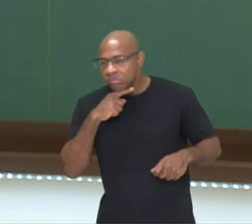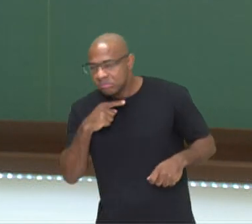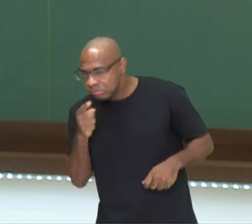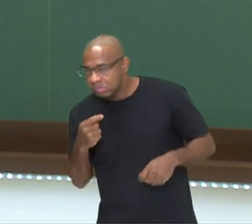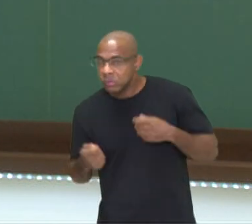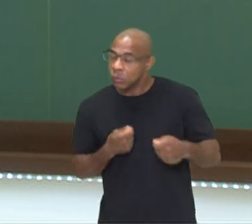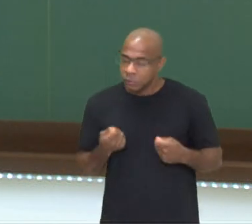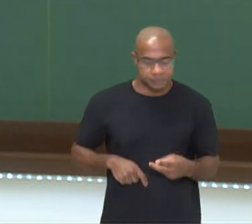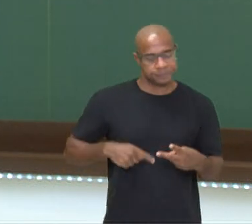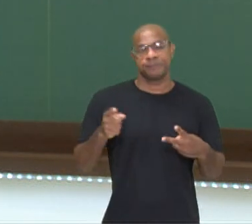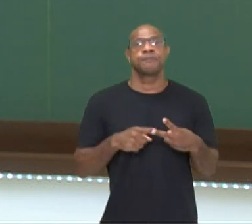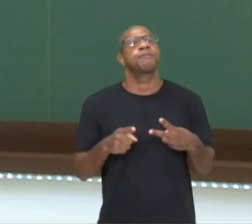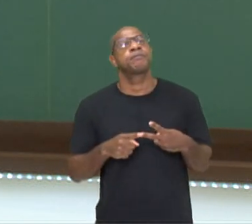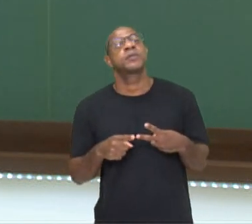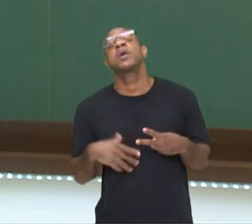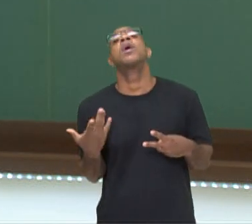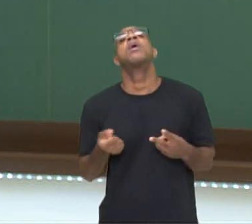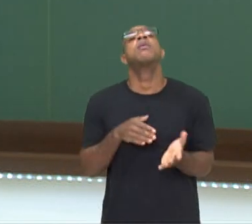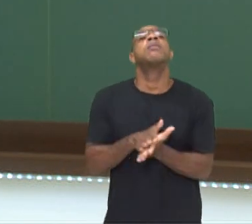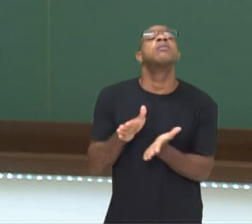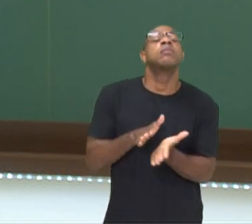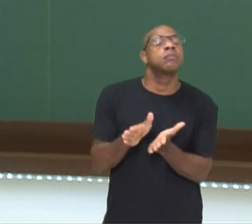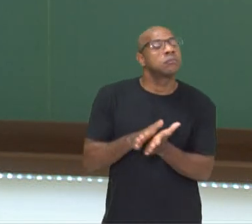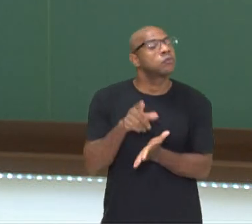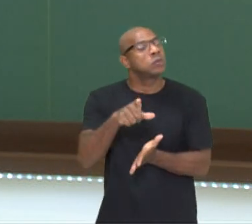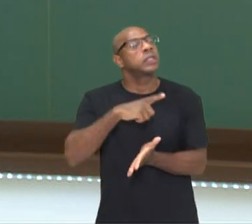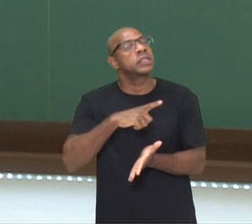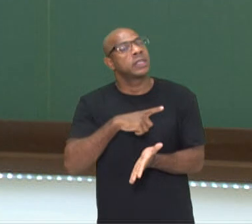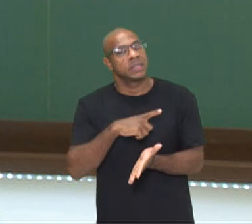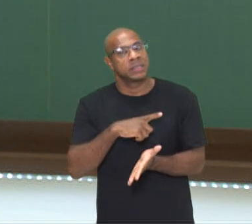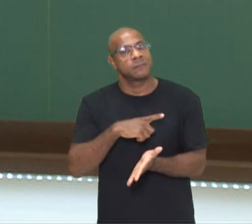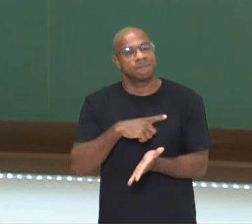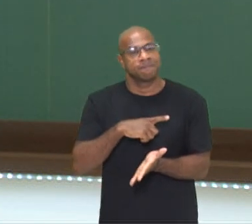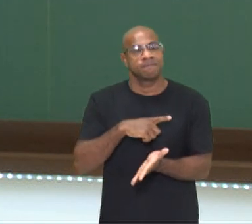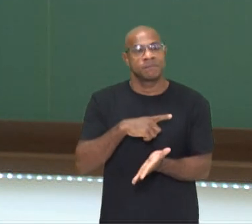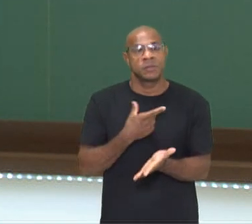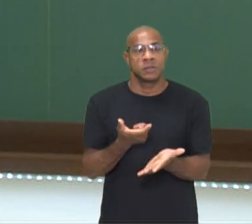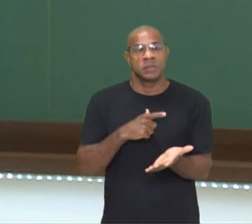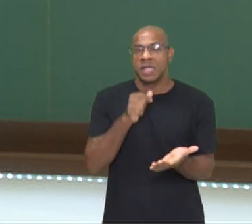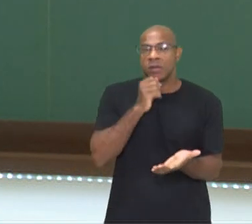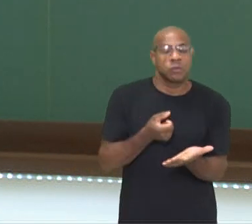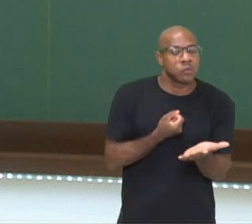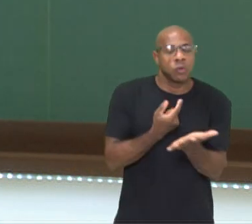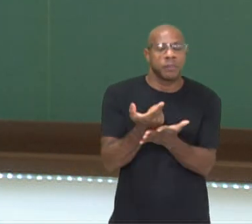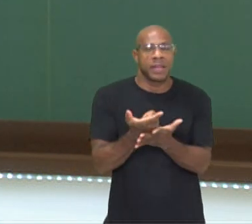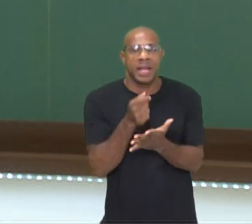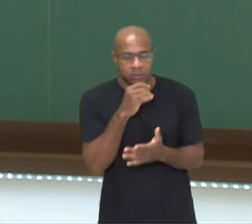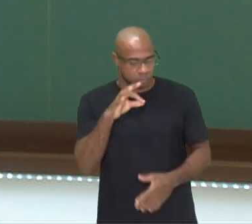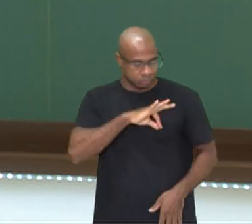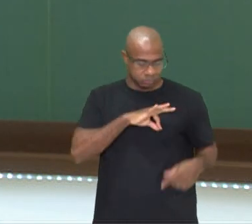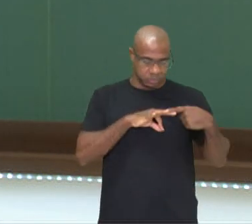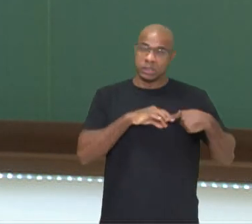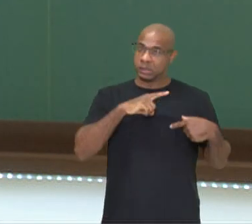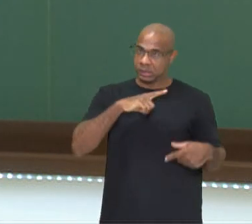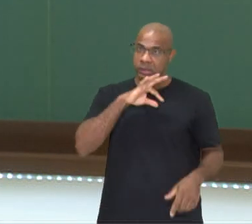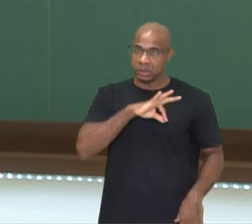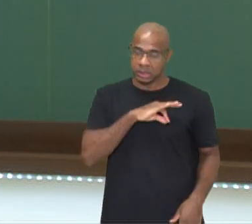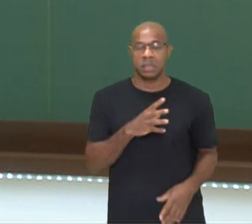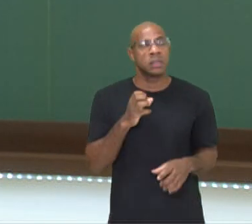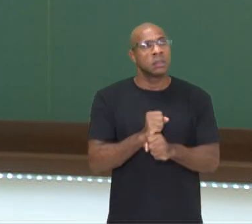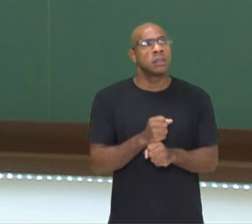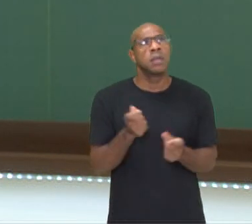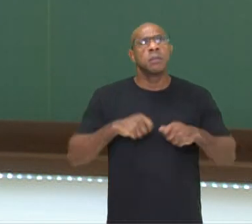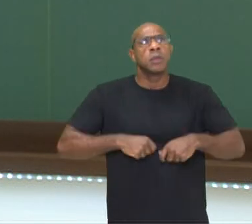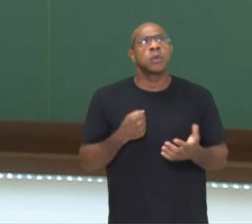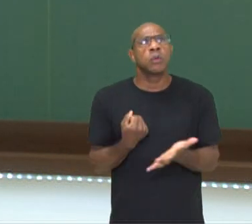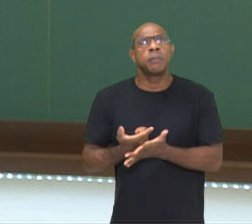ou não. Quais são os gastos dos quais eu não posso abrir mão? Então eu tenho lá uma certa renda, será que eu posso abrir